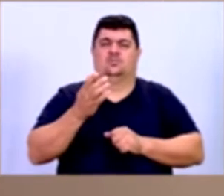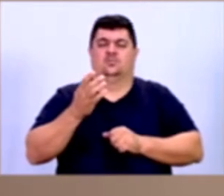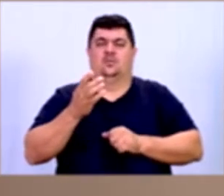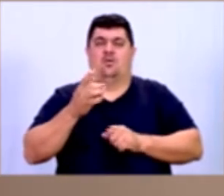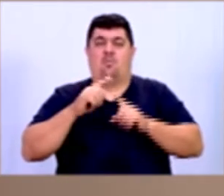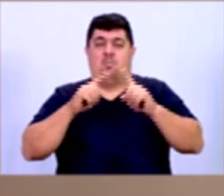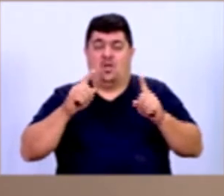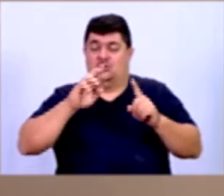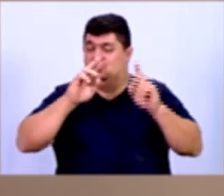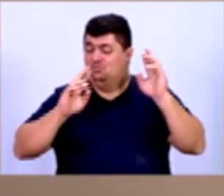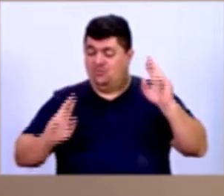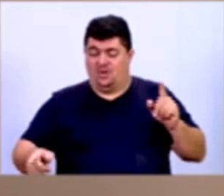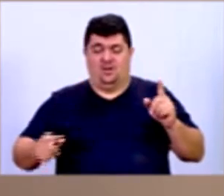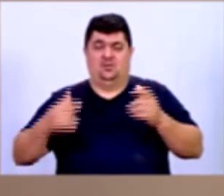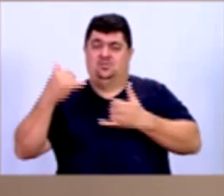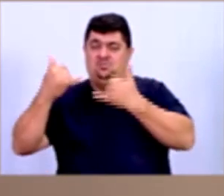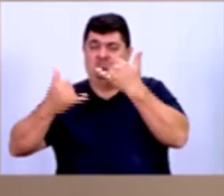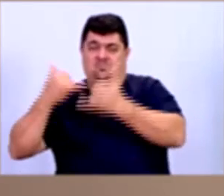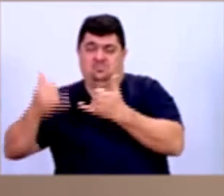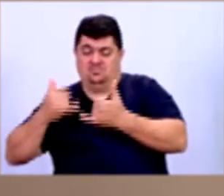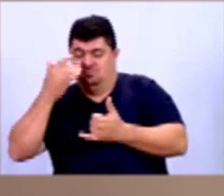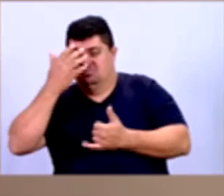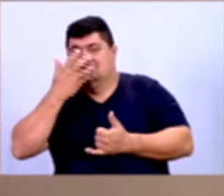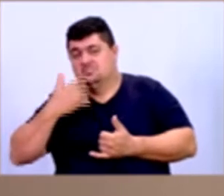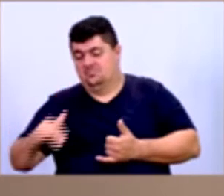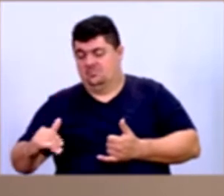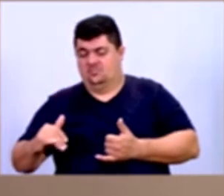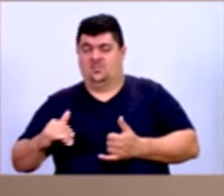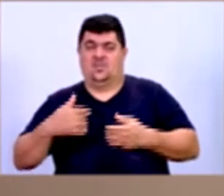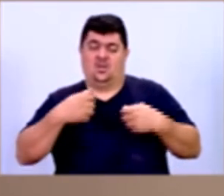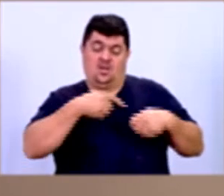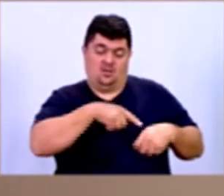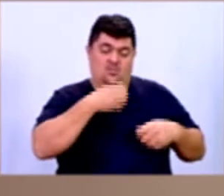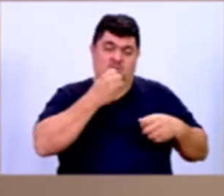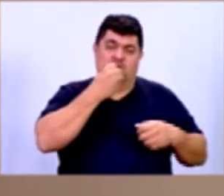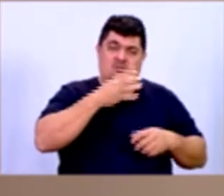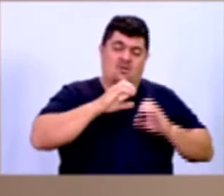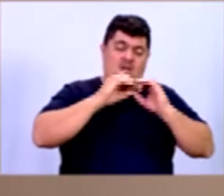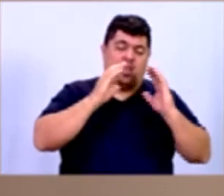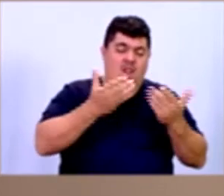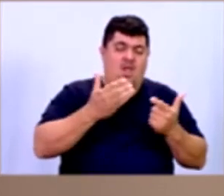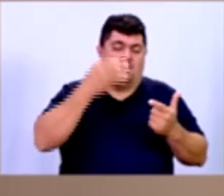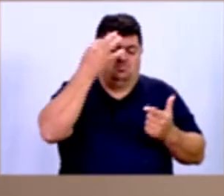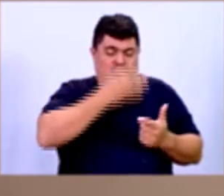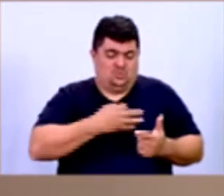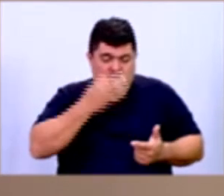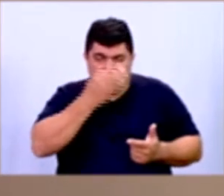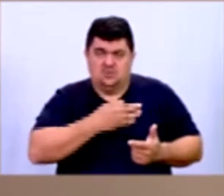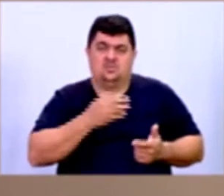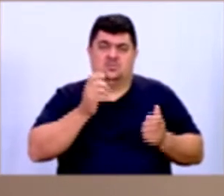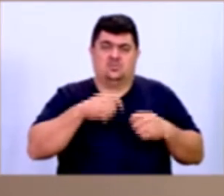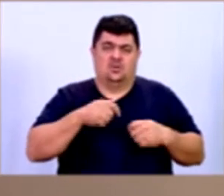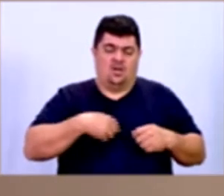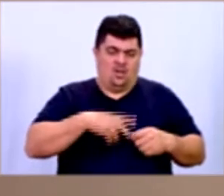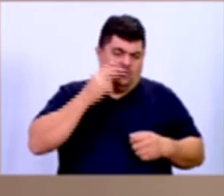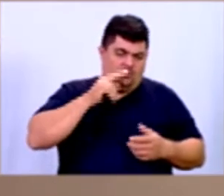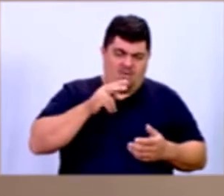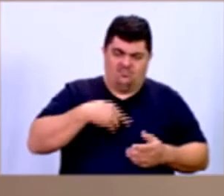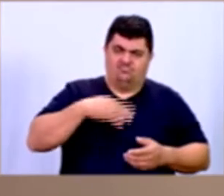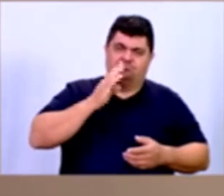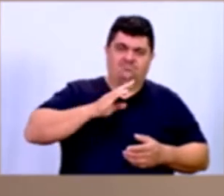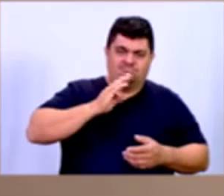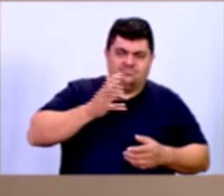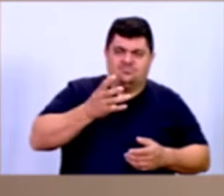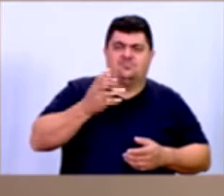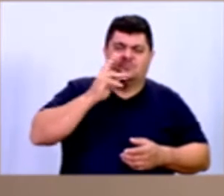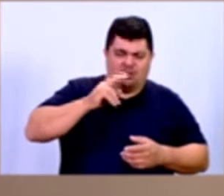o material ele precisa ser claro, ser bonito, ser alegre, ser transparente, de forma que o aluno possa se apropriar dele,